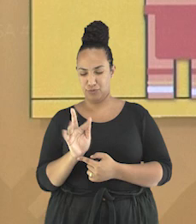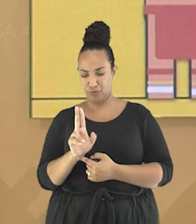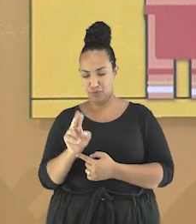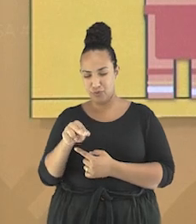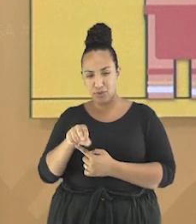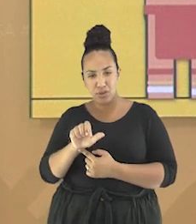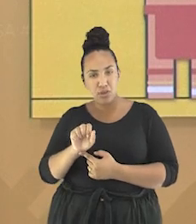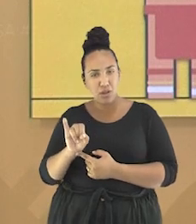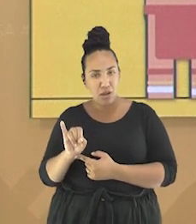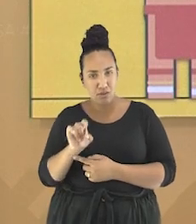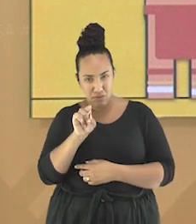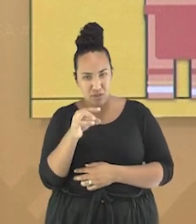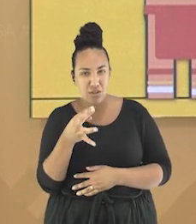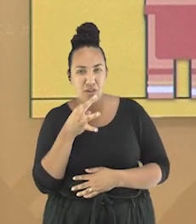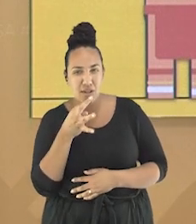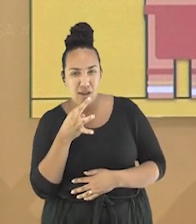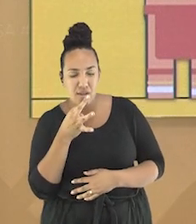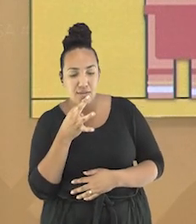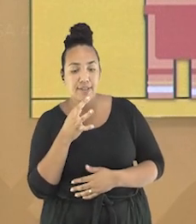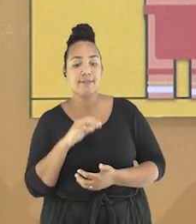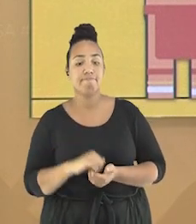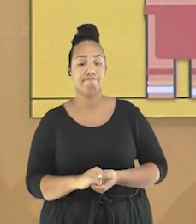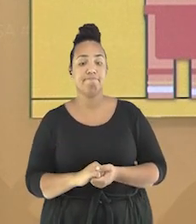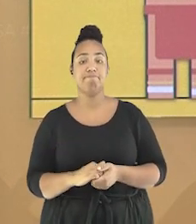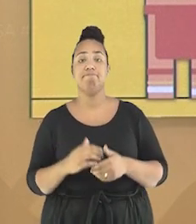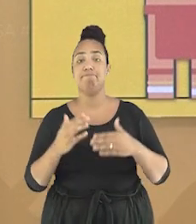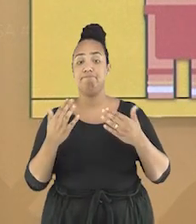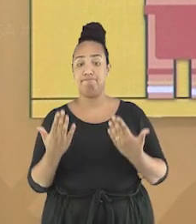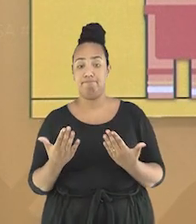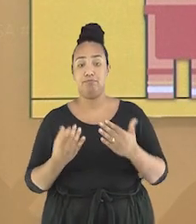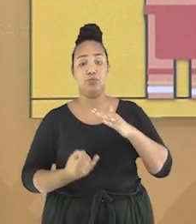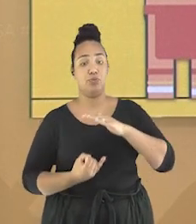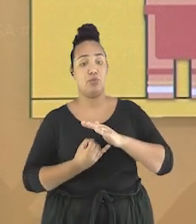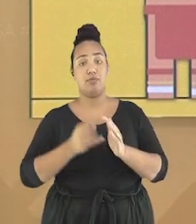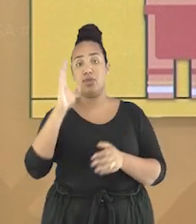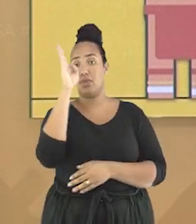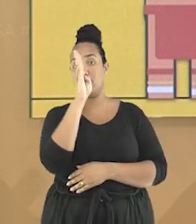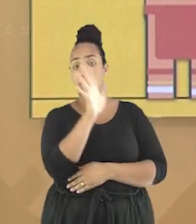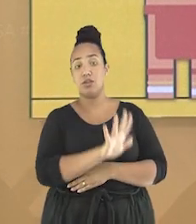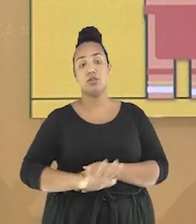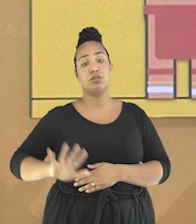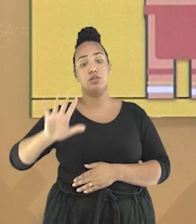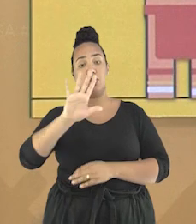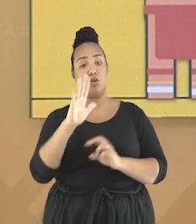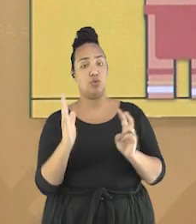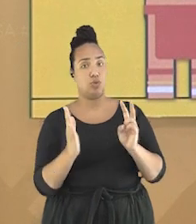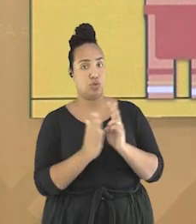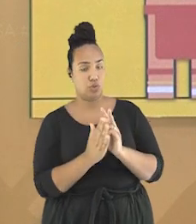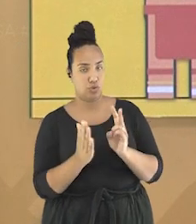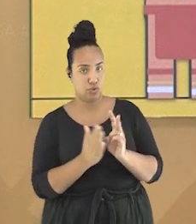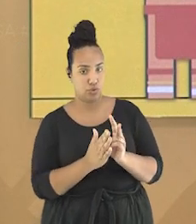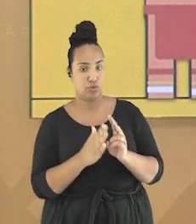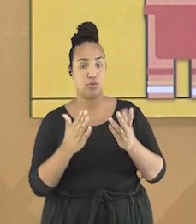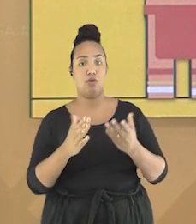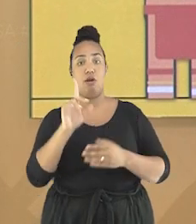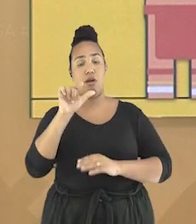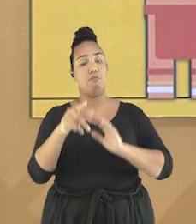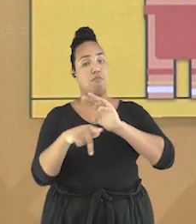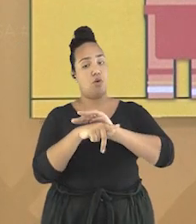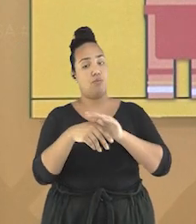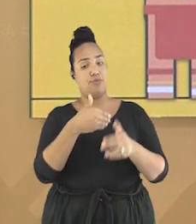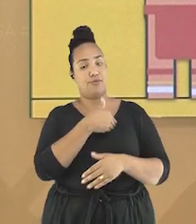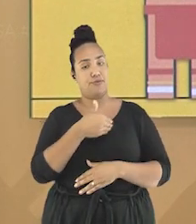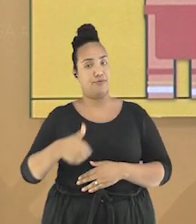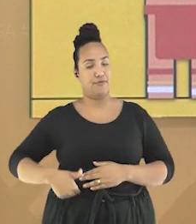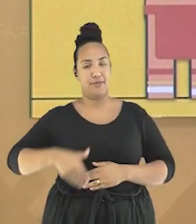conhece ou já ouviu falar dela? A Fundação Nacional do Índio é um órgão do Estado